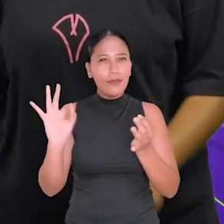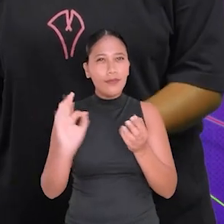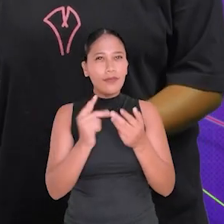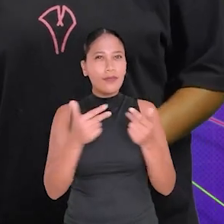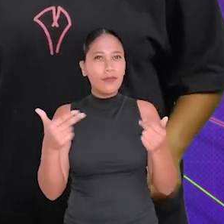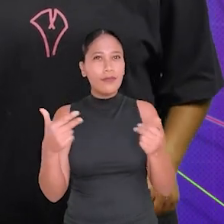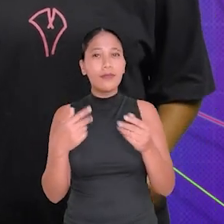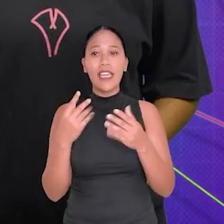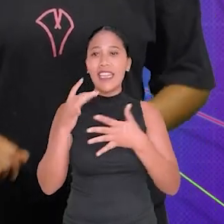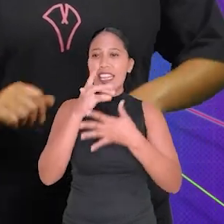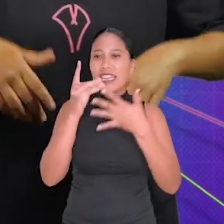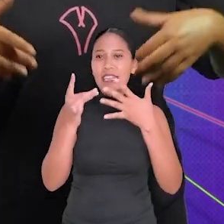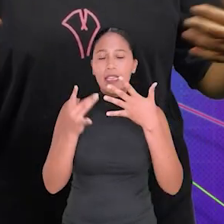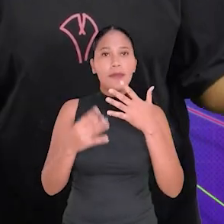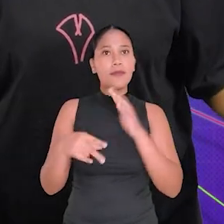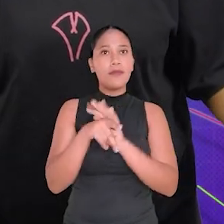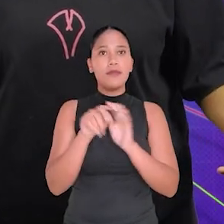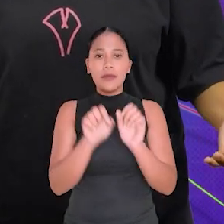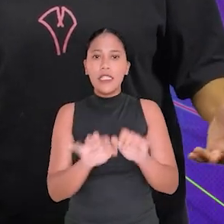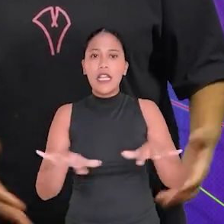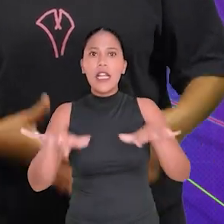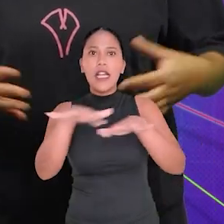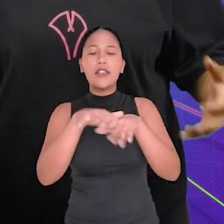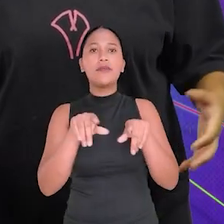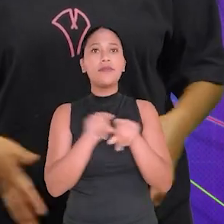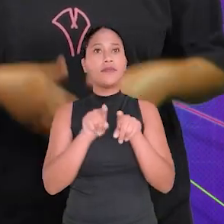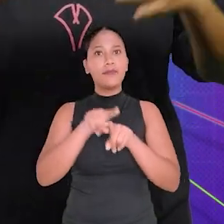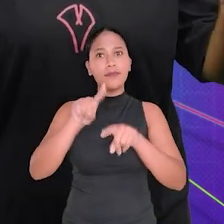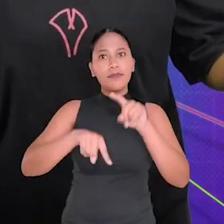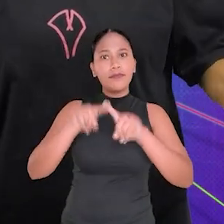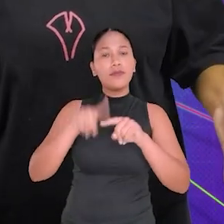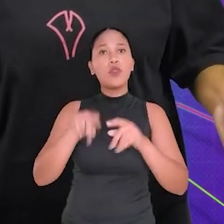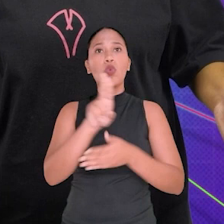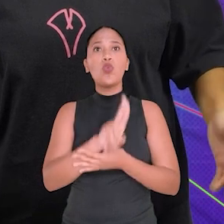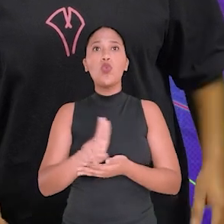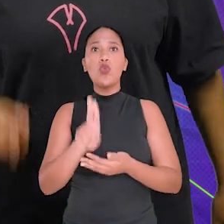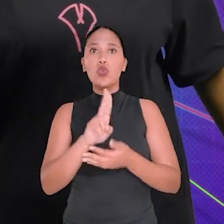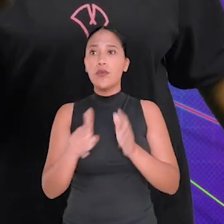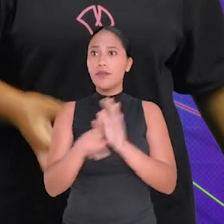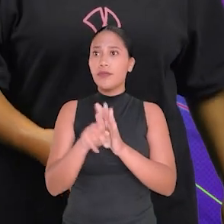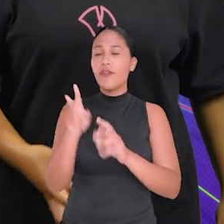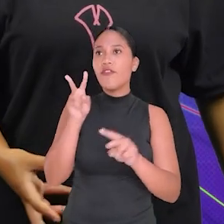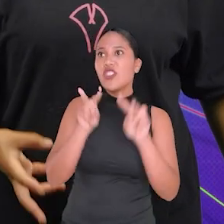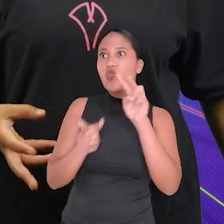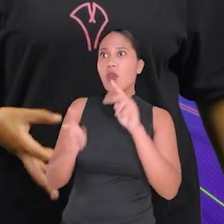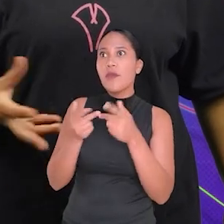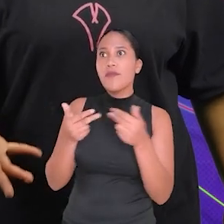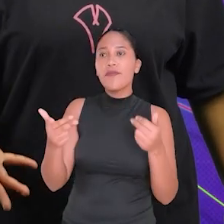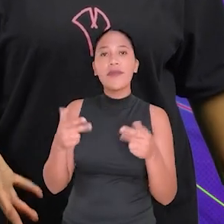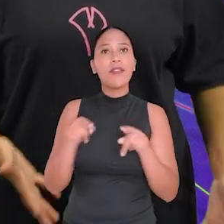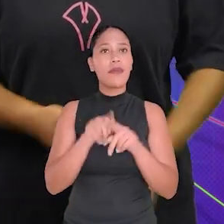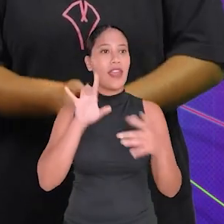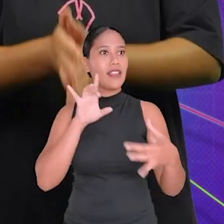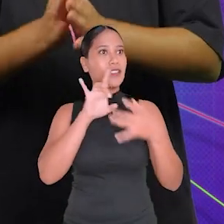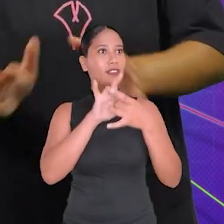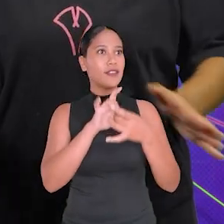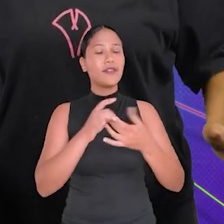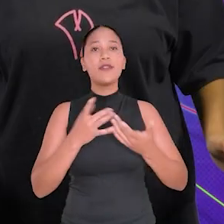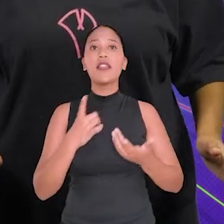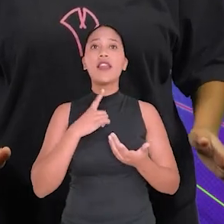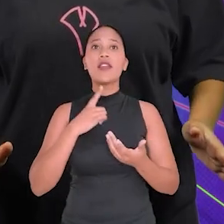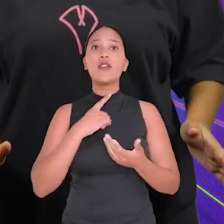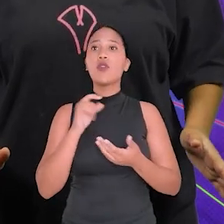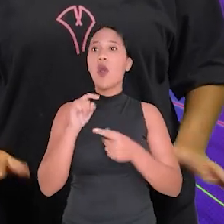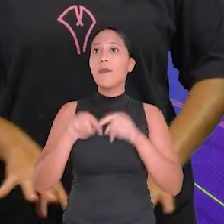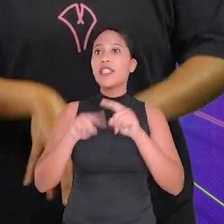geometria e das composições gráficas, os detalhes dos personagens, cenários e até os elementos, o uso criativo de padrões visuais e a relação